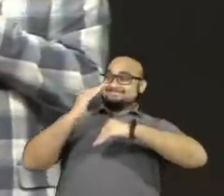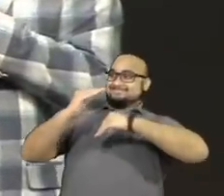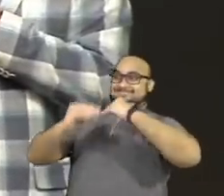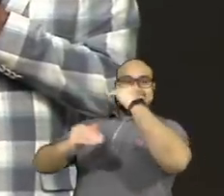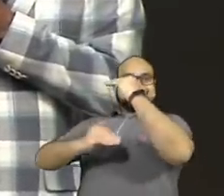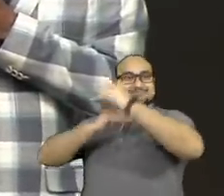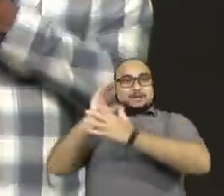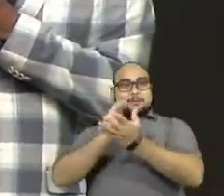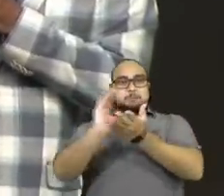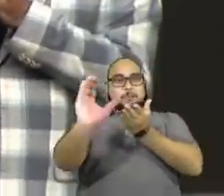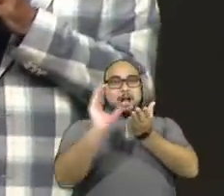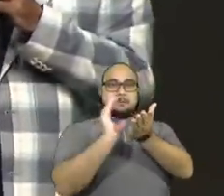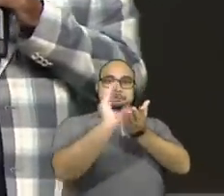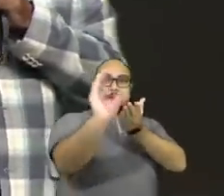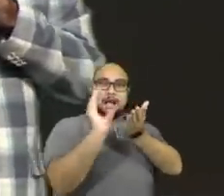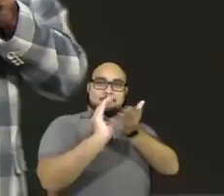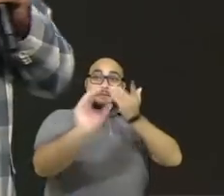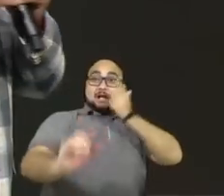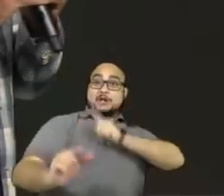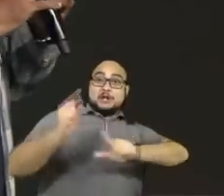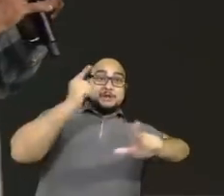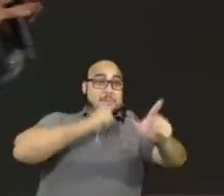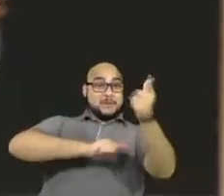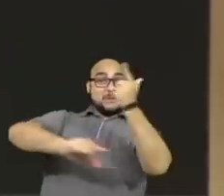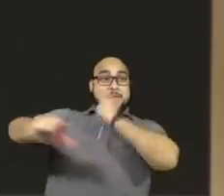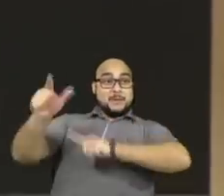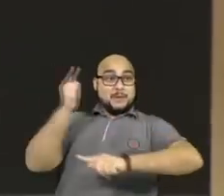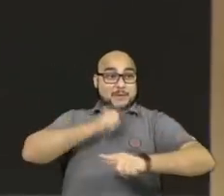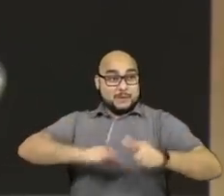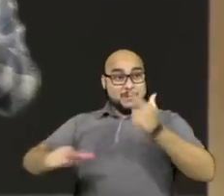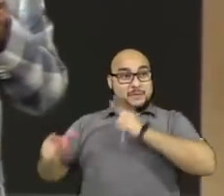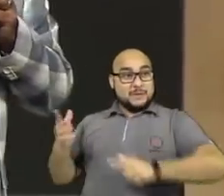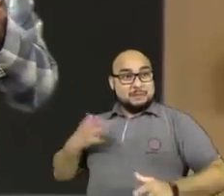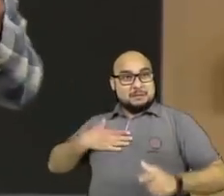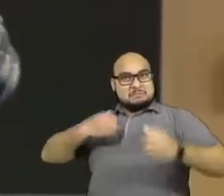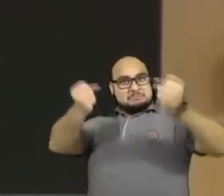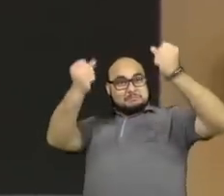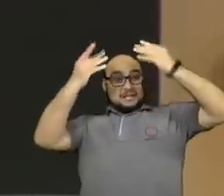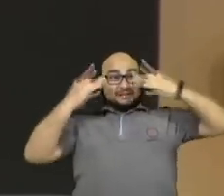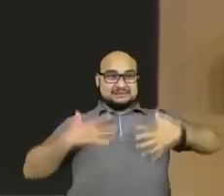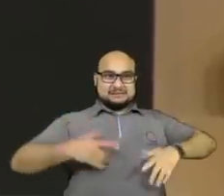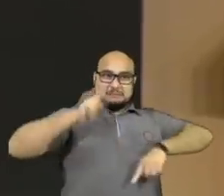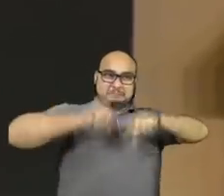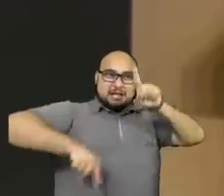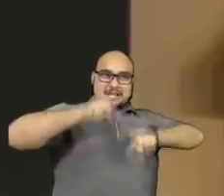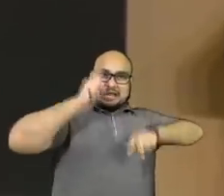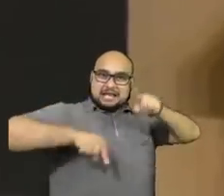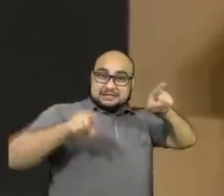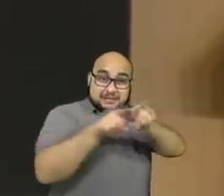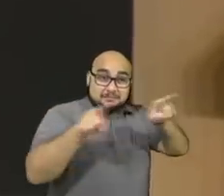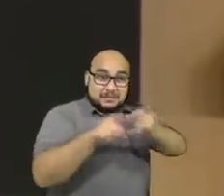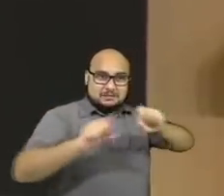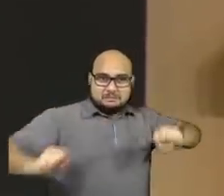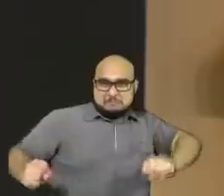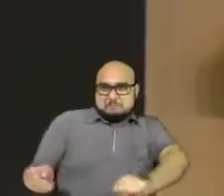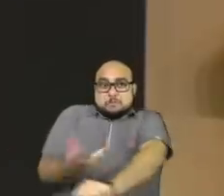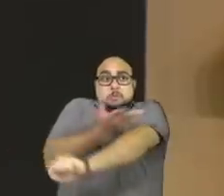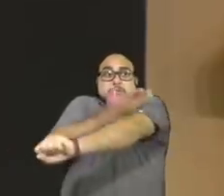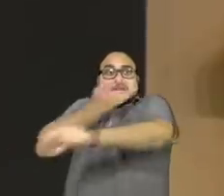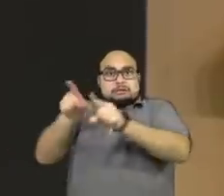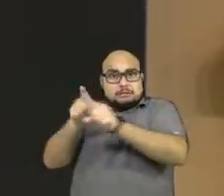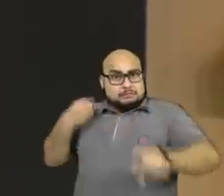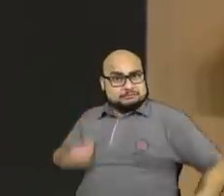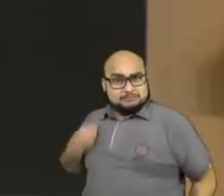recursos. Hã? Começa a ser abençoado materialmente, emocionalmente, a vida é